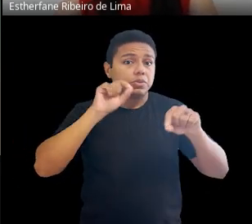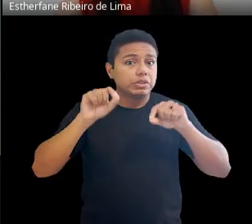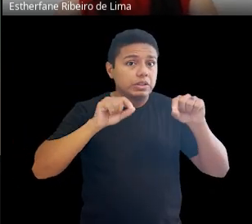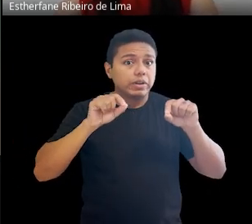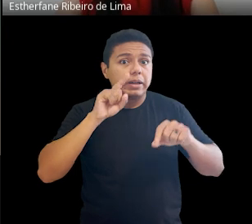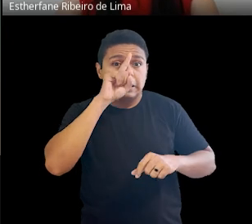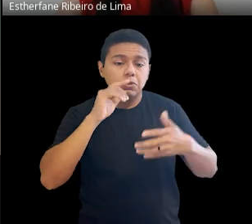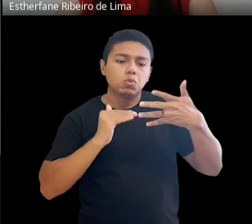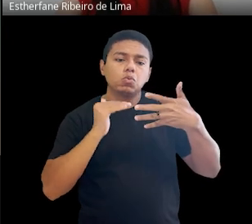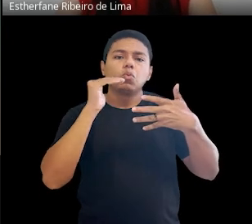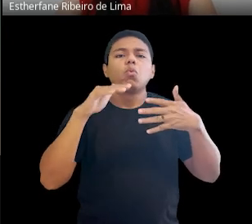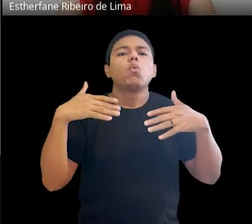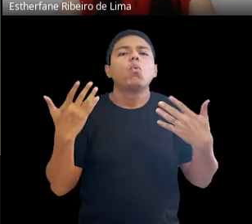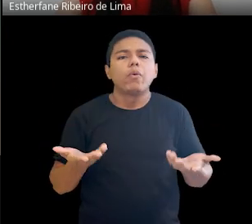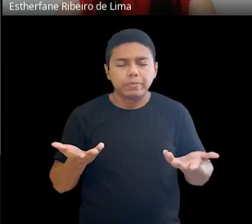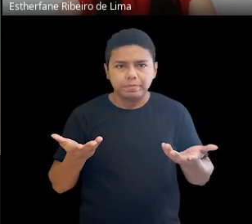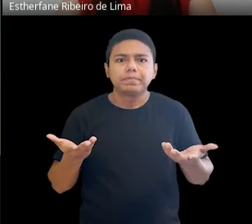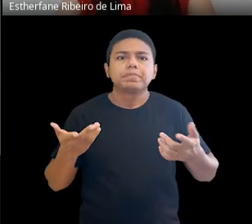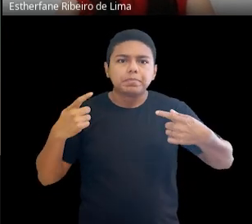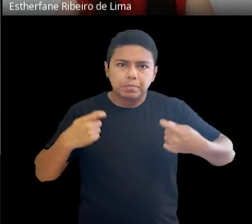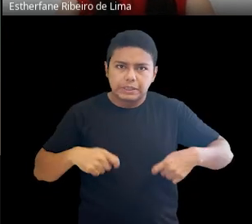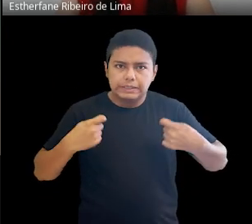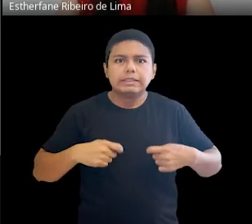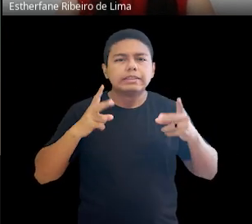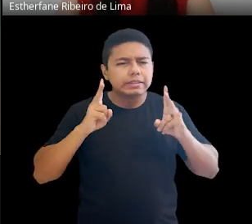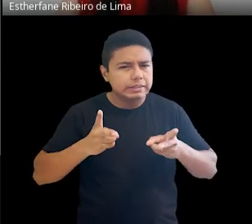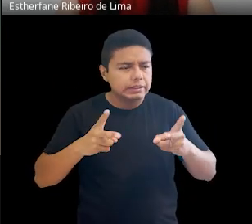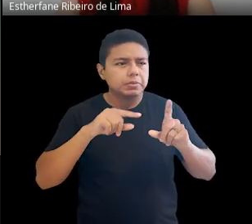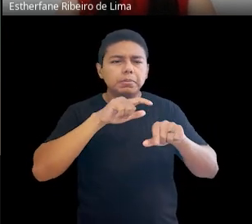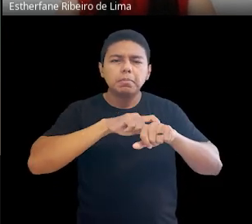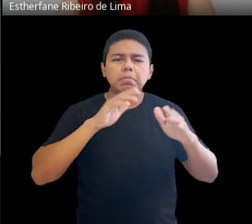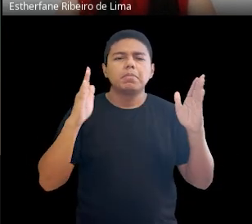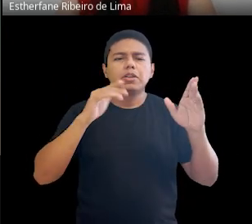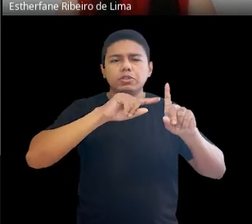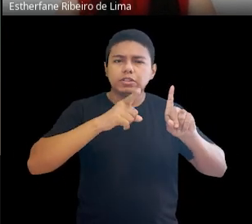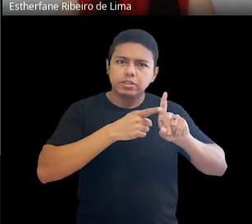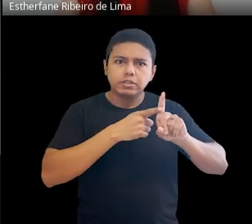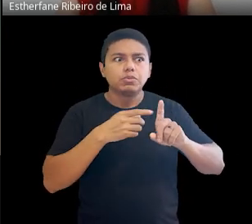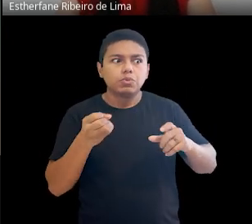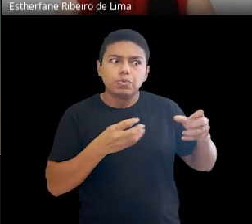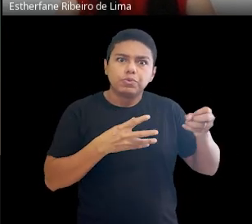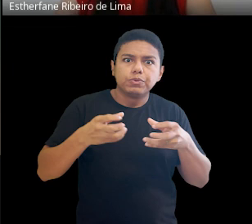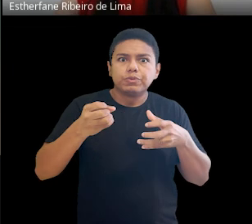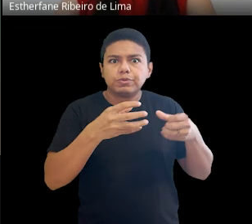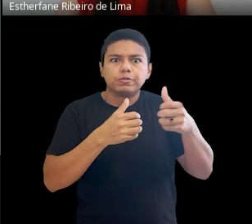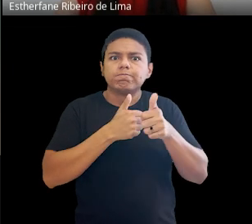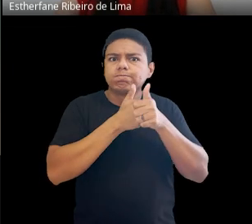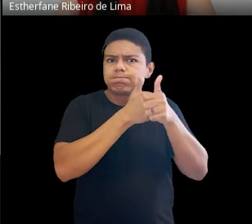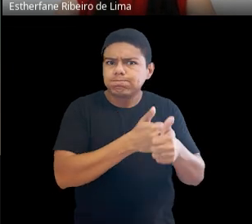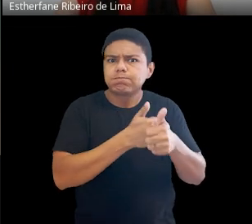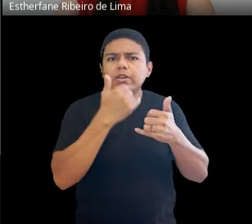risco, a qual ela deve ser mantida sempre atualizada ao longo de toda a gestação. Ou seja, uma pessoa